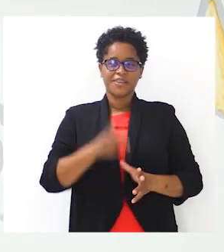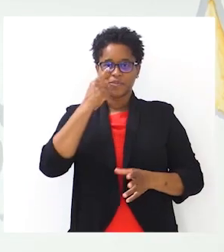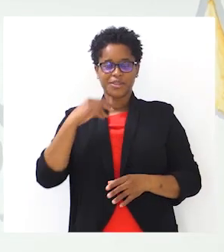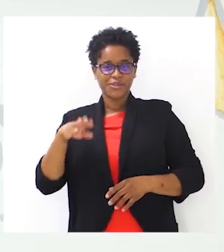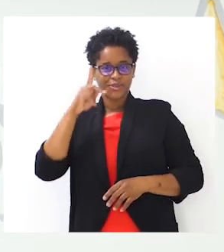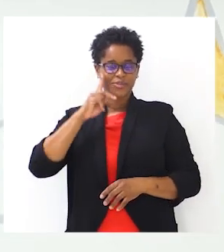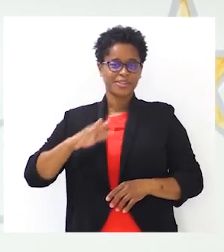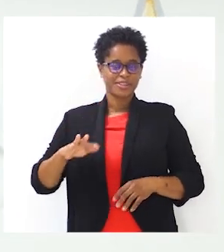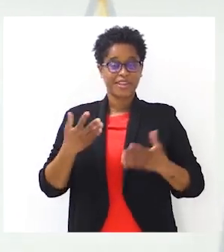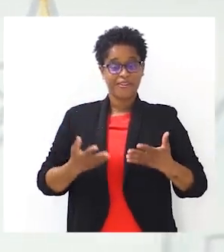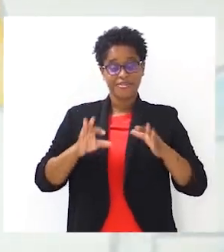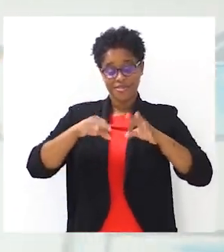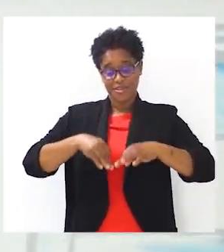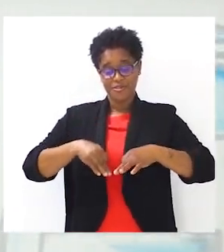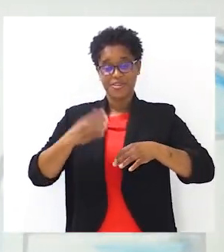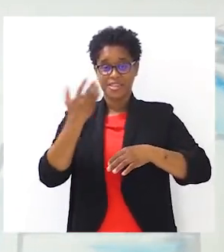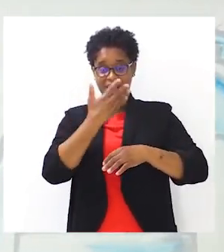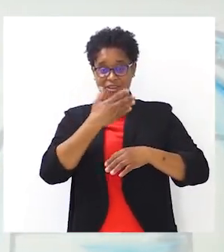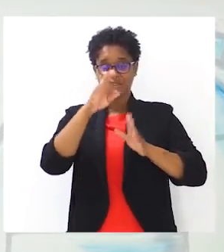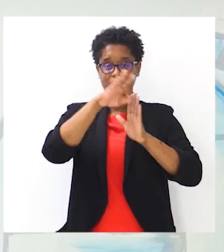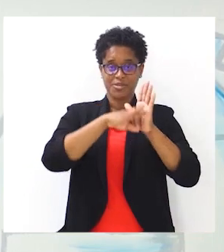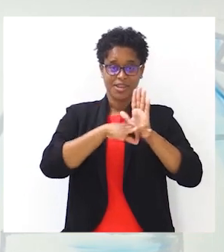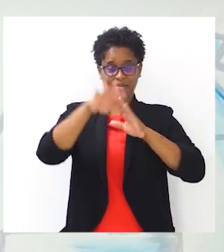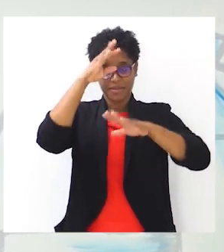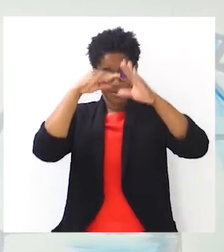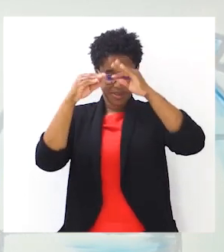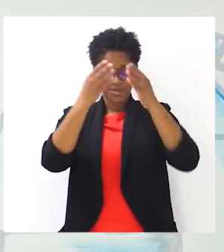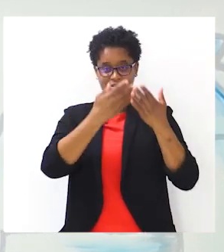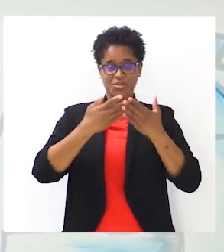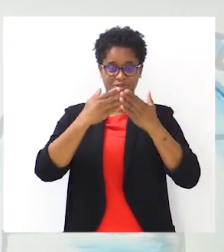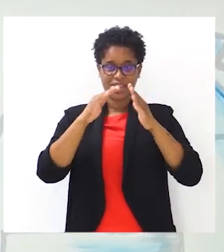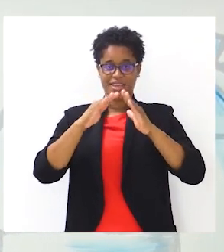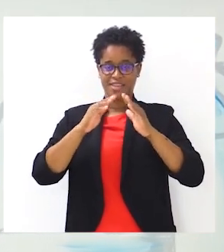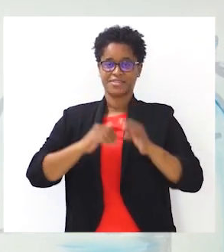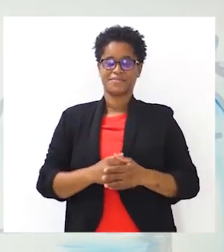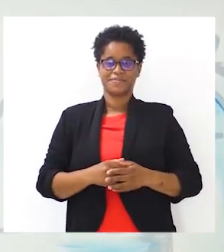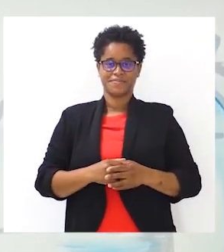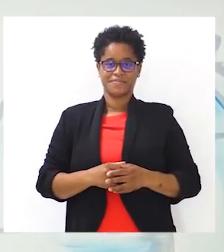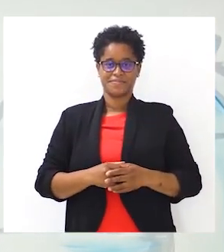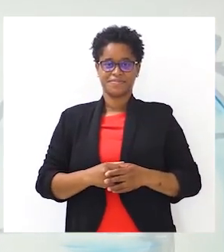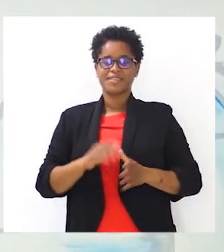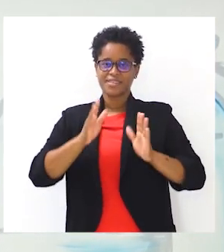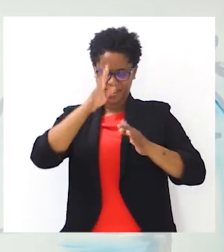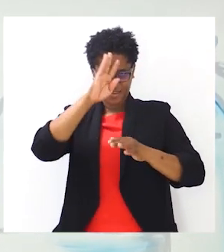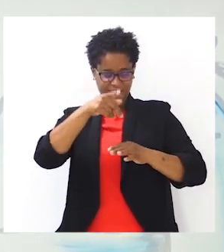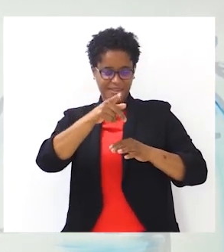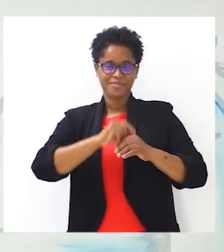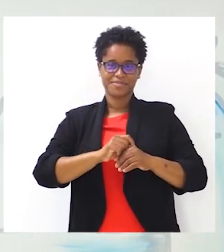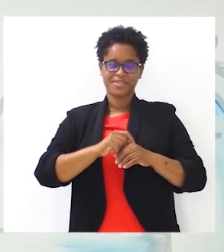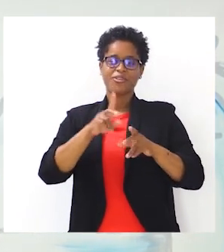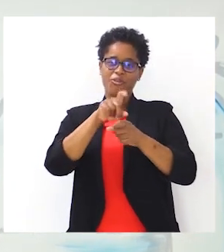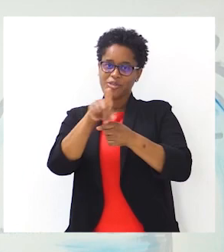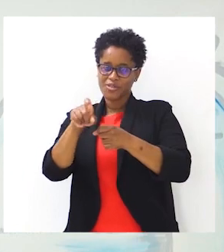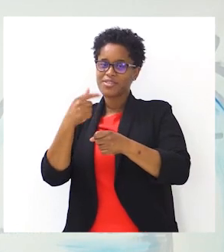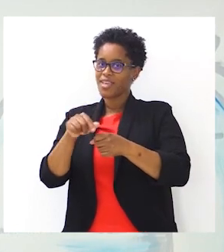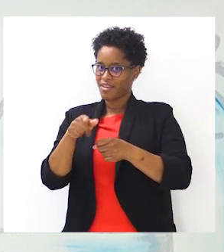Meninos e meninas, chegamos ao fim da nossa aula no programa Aprender e Estudar em Casa. Já sabem que o